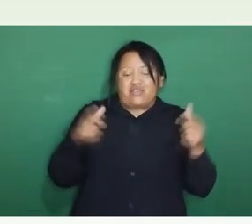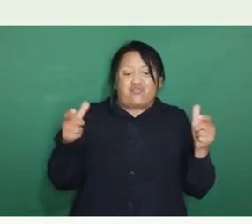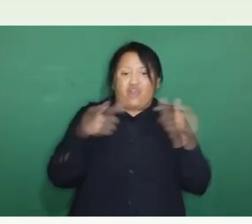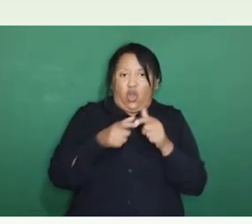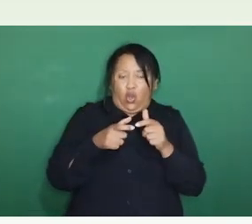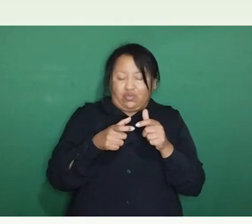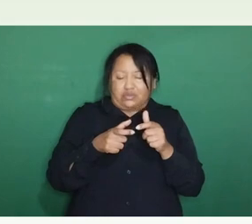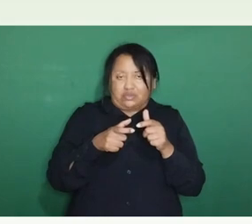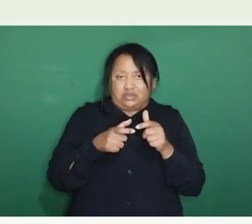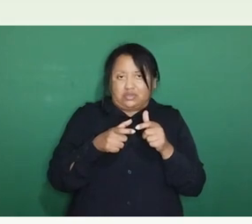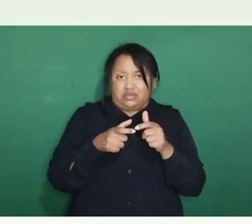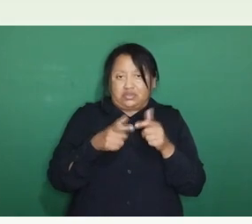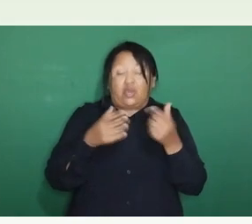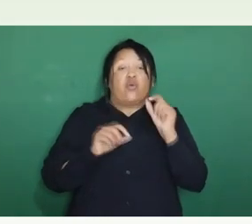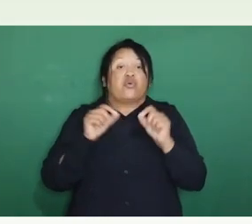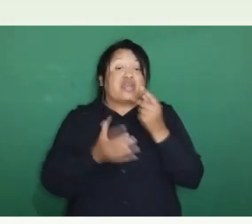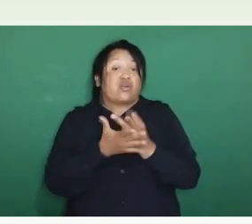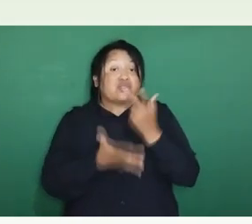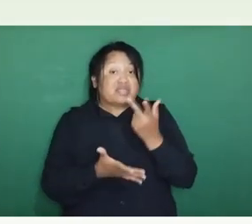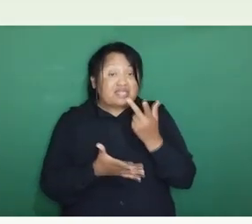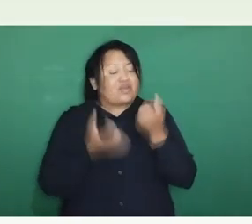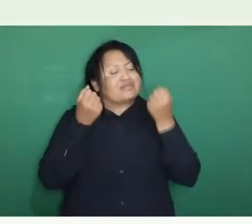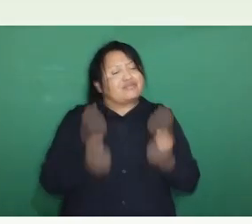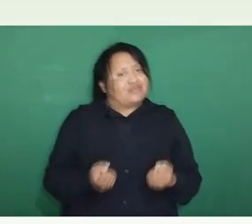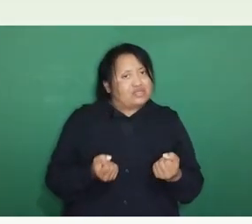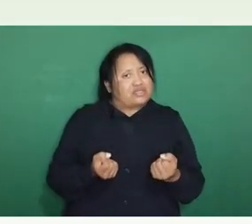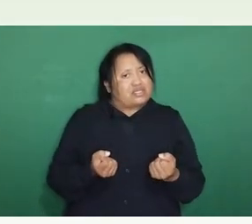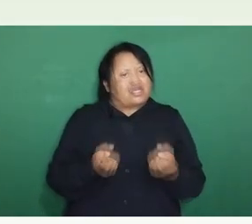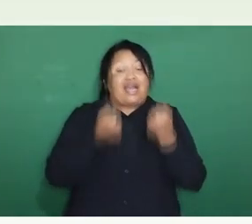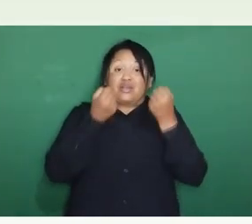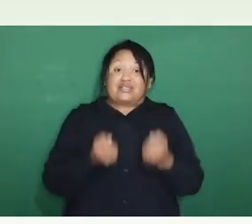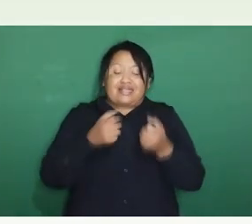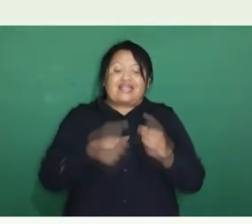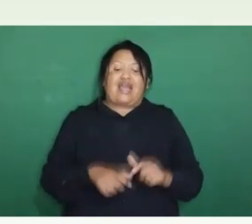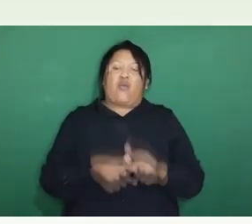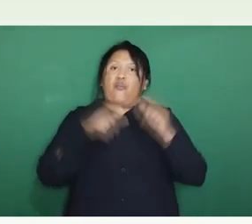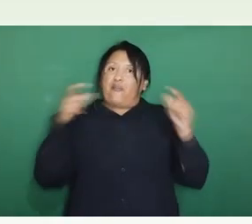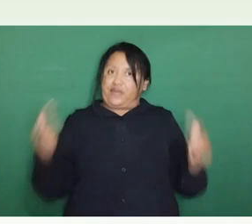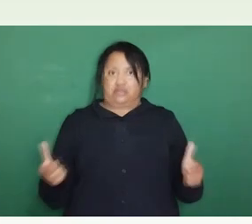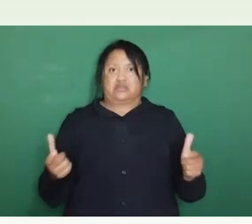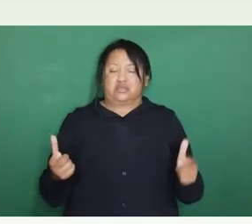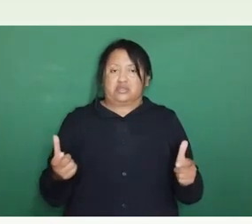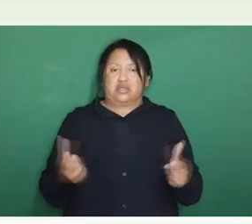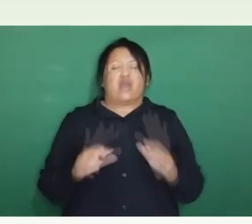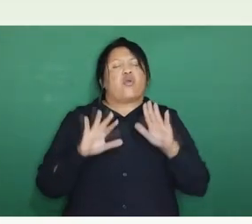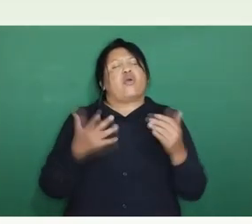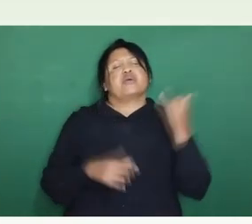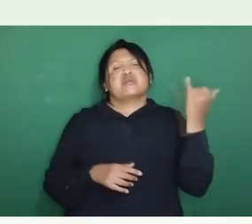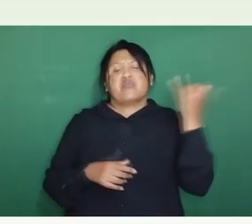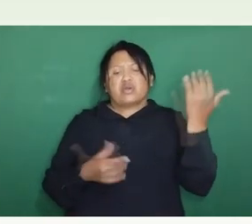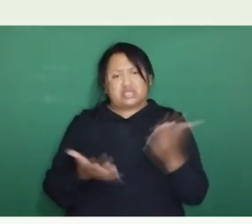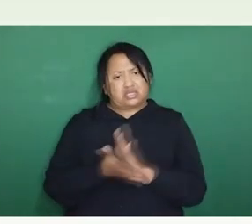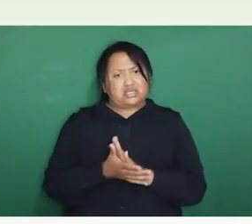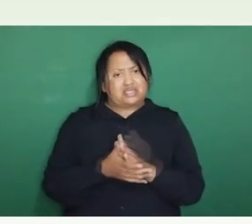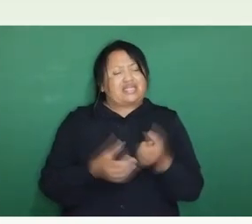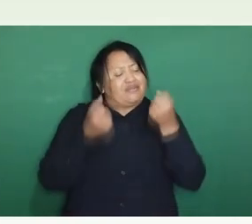diminui que é o denominador o que que acontece com a densidade a densidade aumenta Tá certo qual a importância